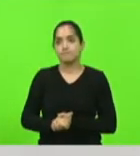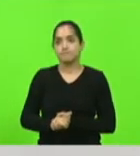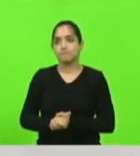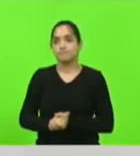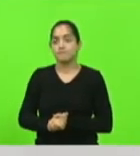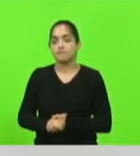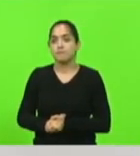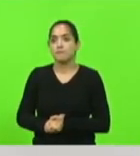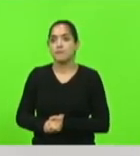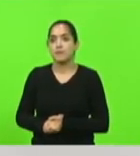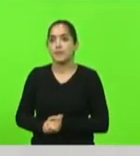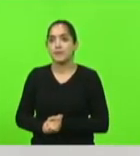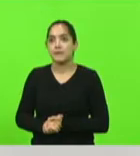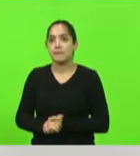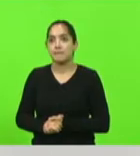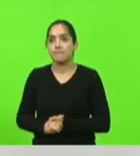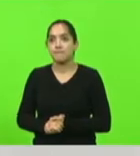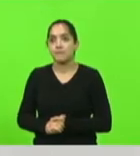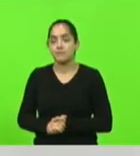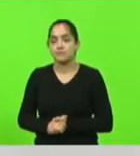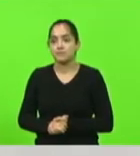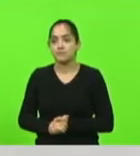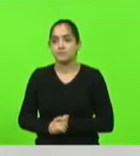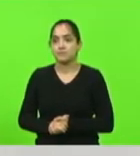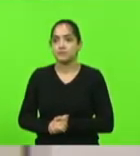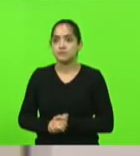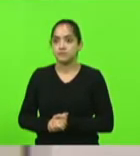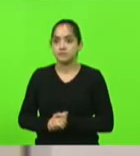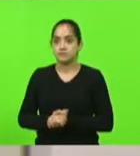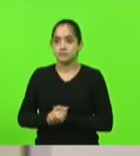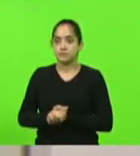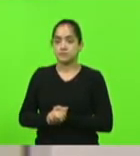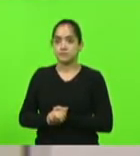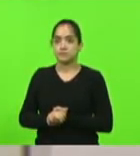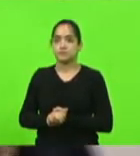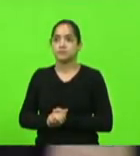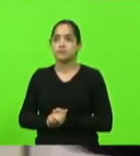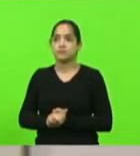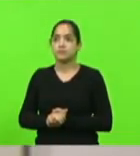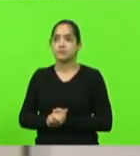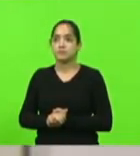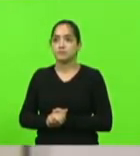Deputado Rudinei, Vossa Excelência terá um minuto para concluir.